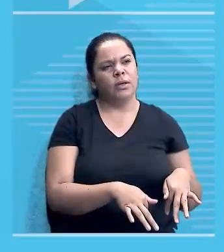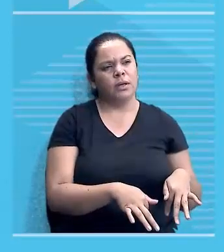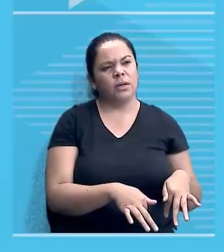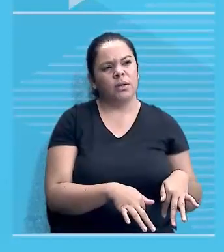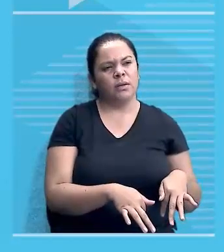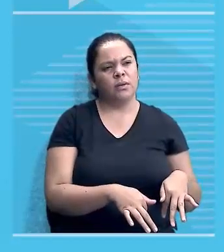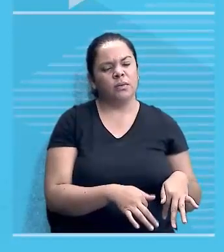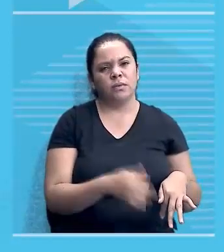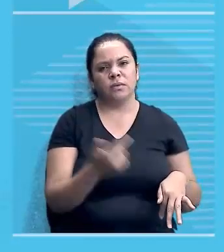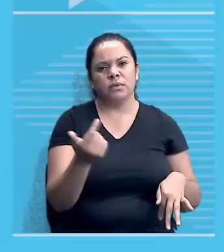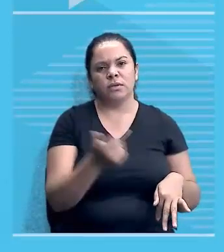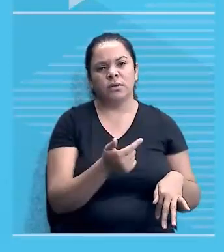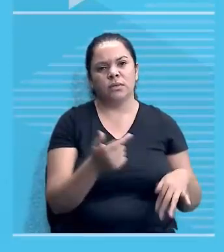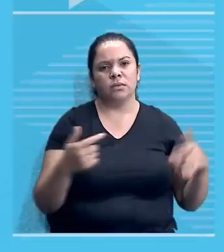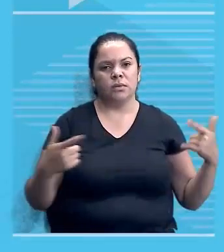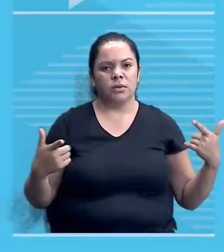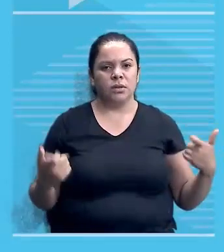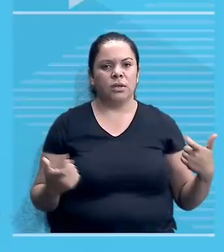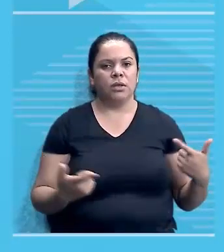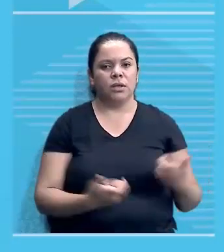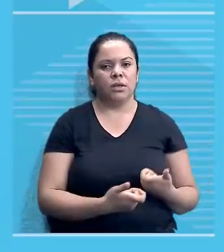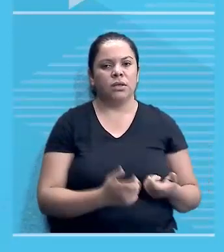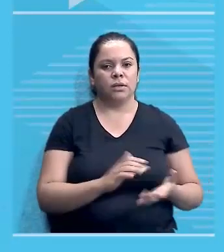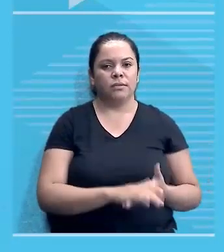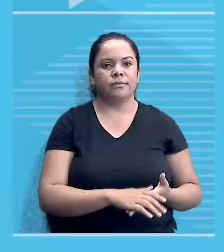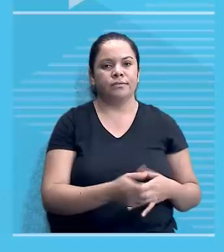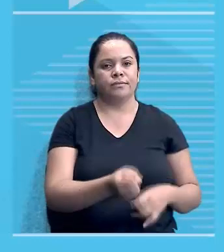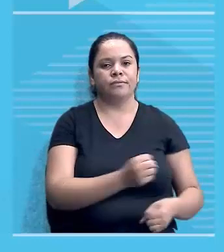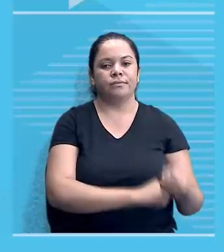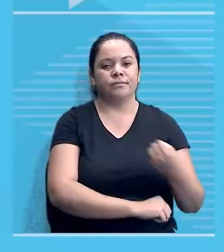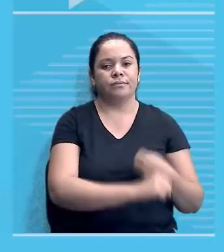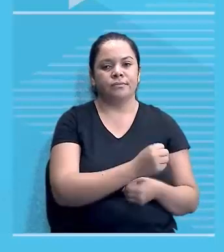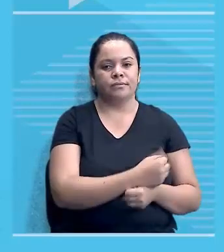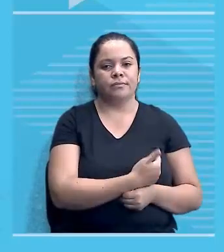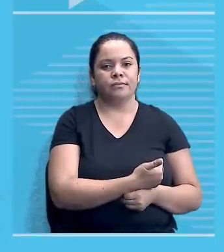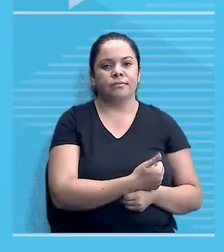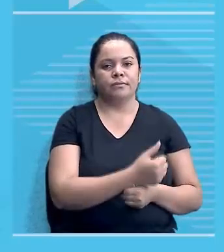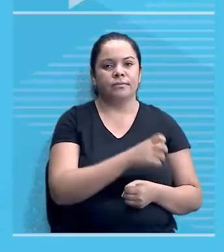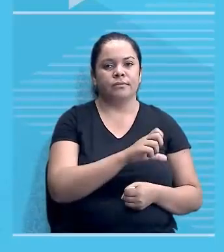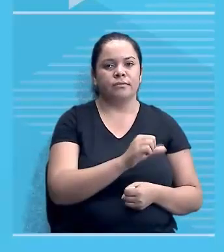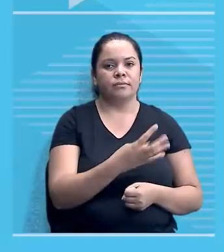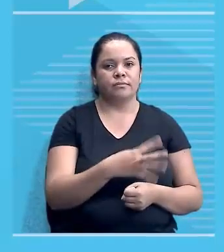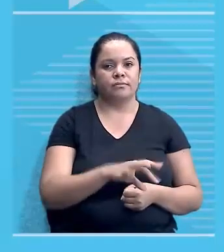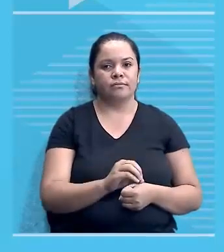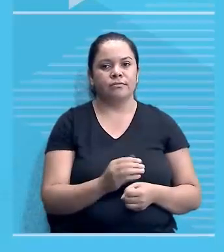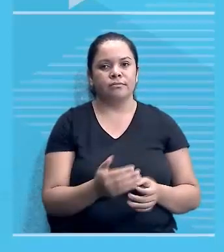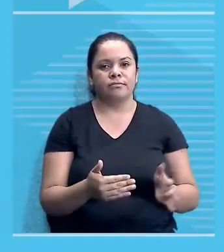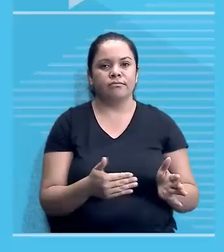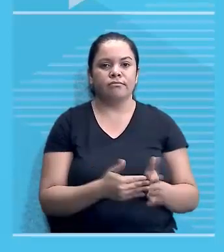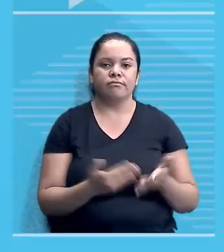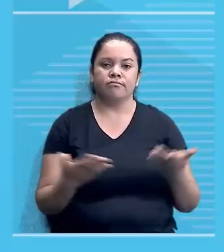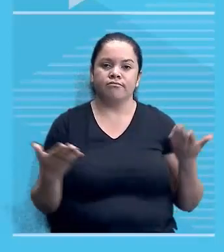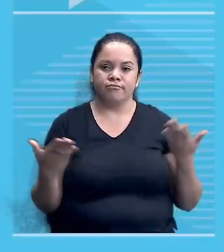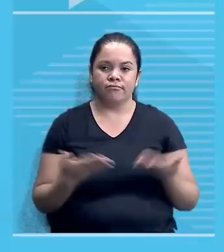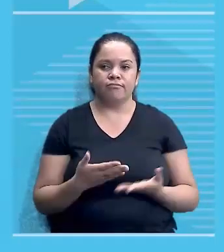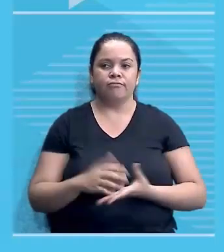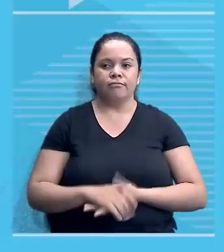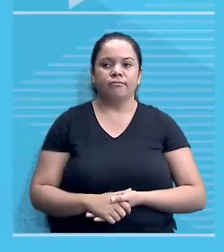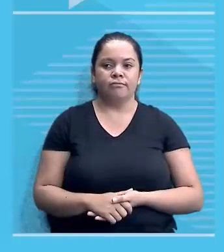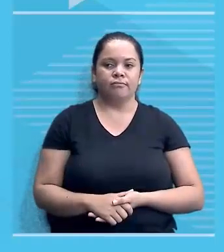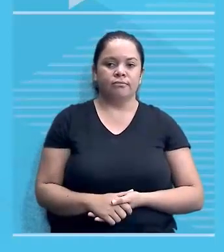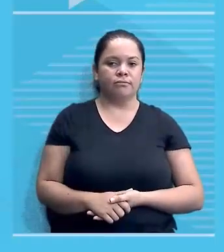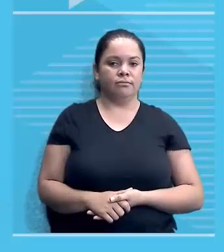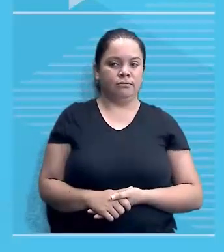para cá ou seja de 1940 1950 60 para cá para os dias atuais